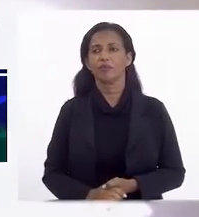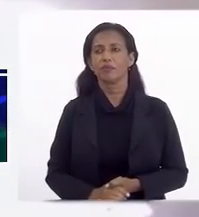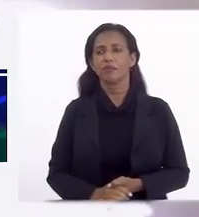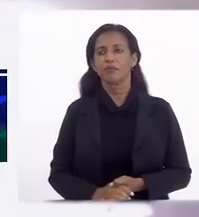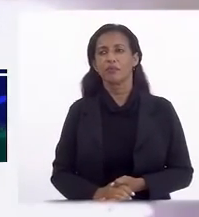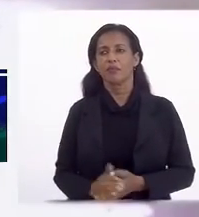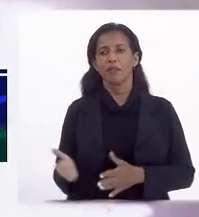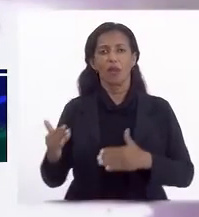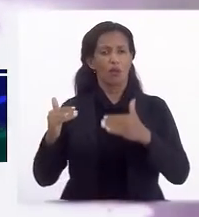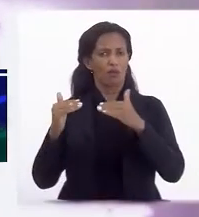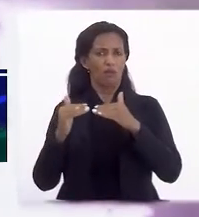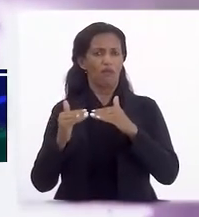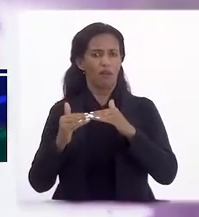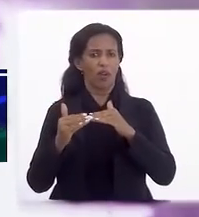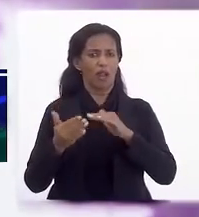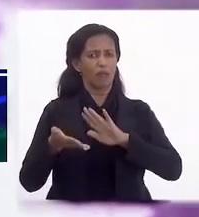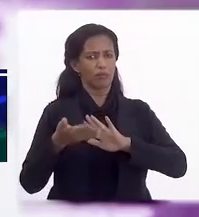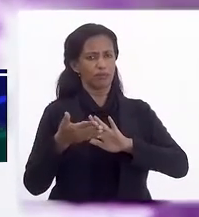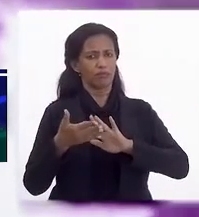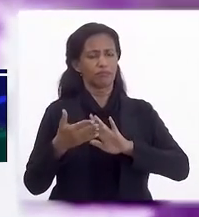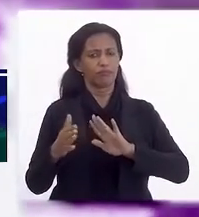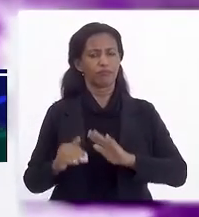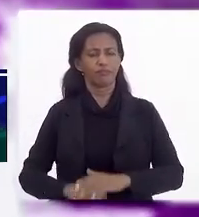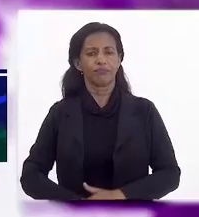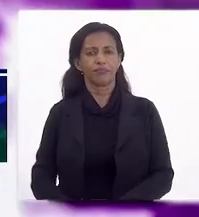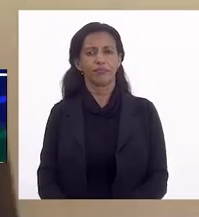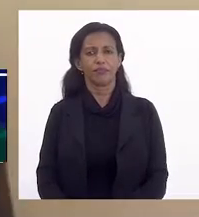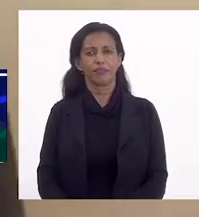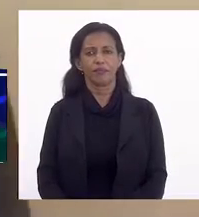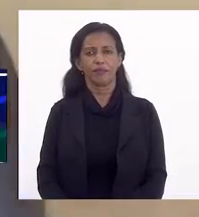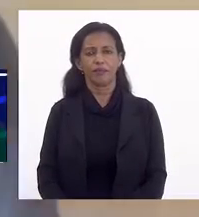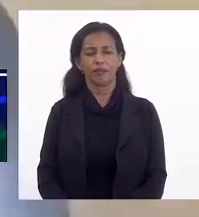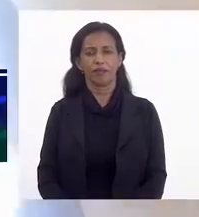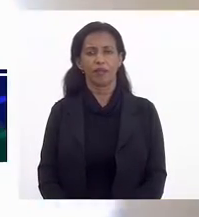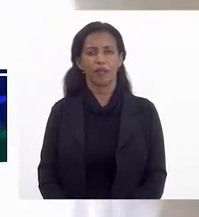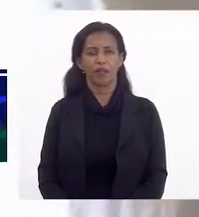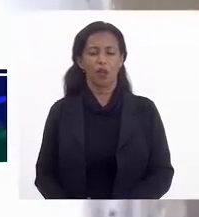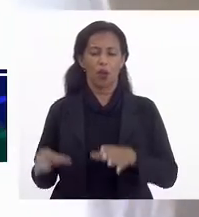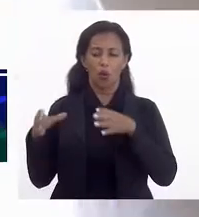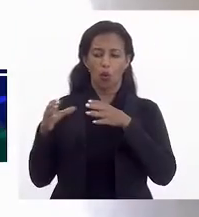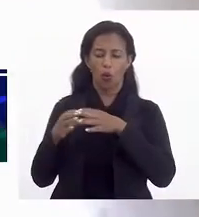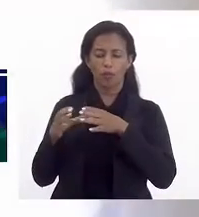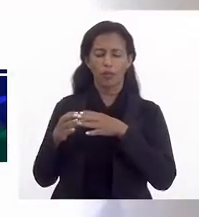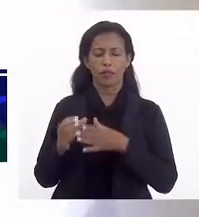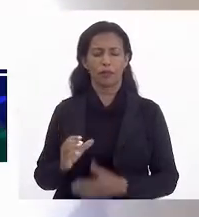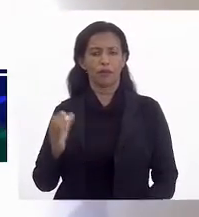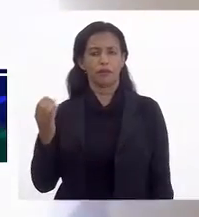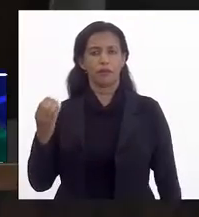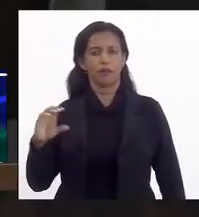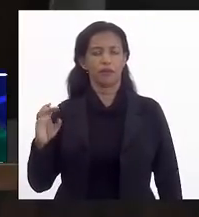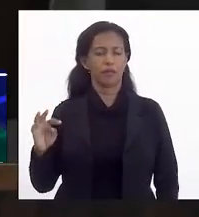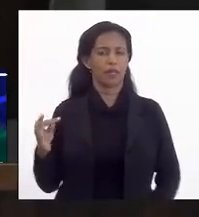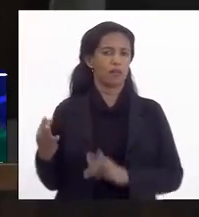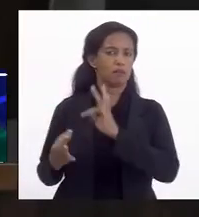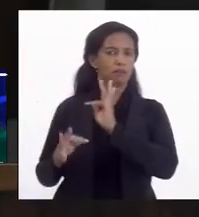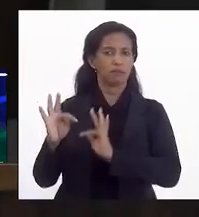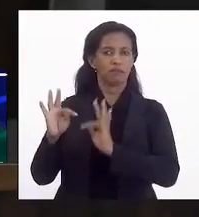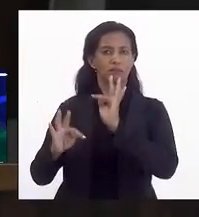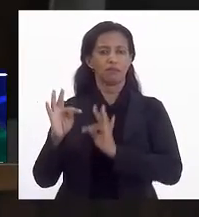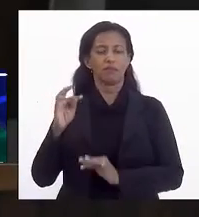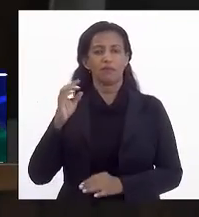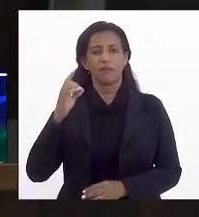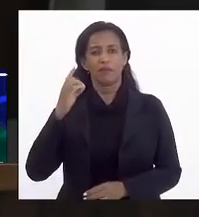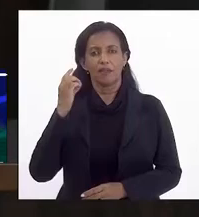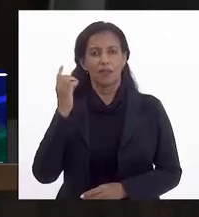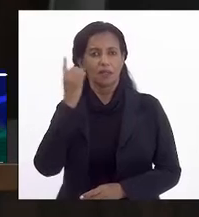Esse é favorável no mérito. Obrigado, deputado. Pela ciência, pela Comissão de Ciências e Tecnologia, deputado